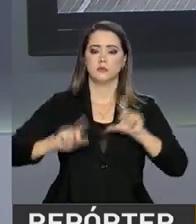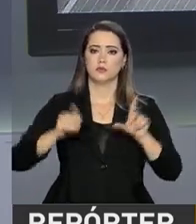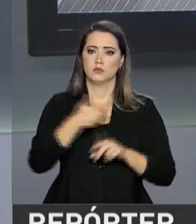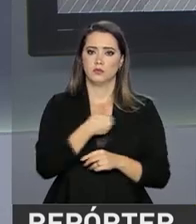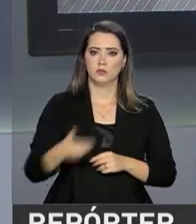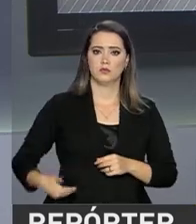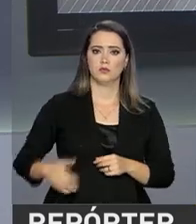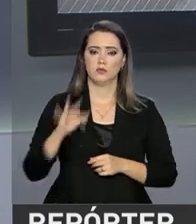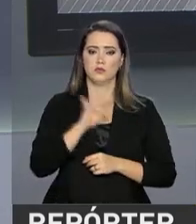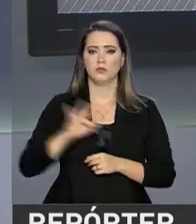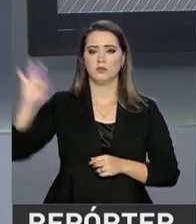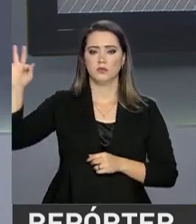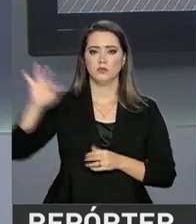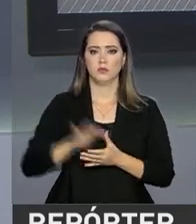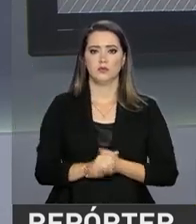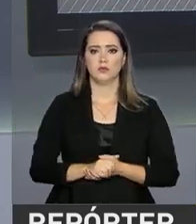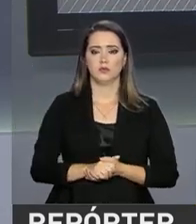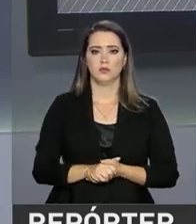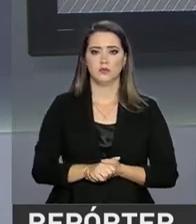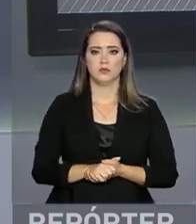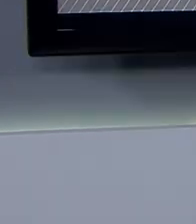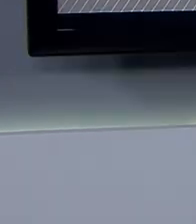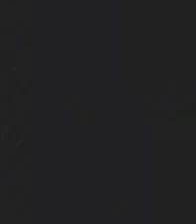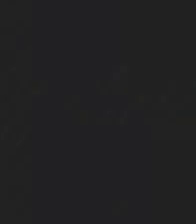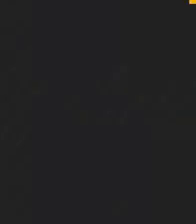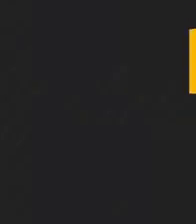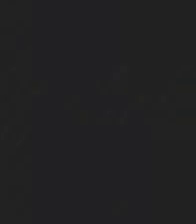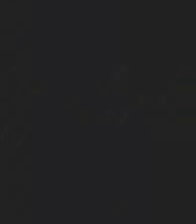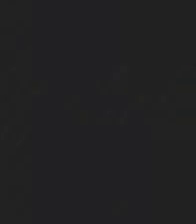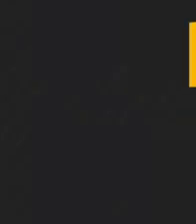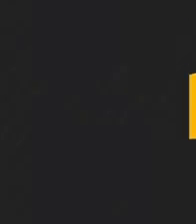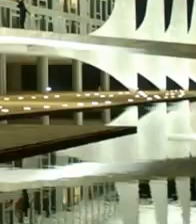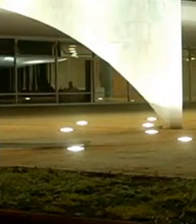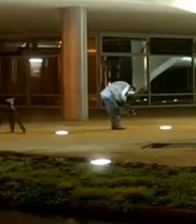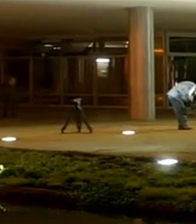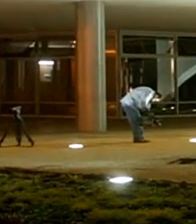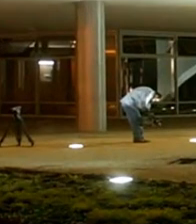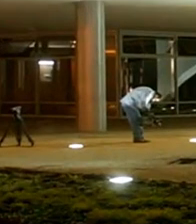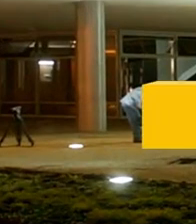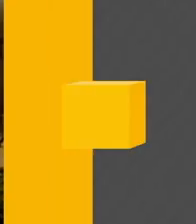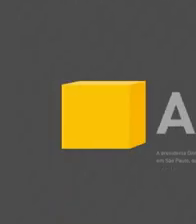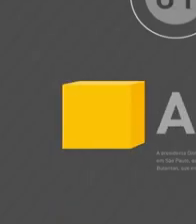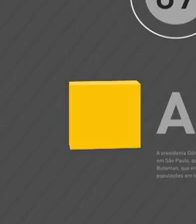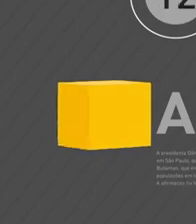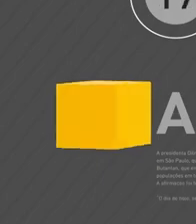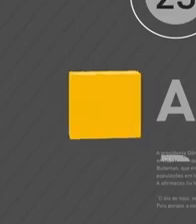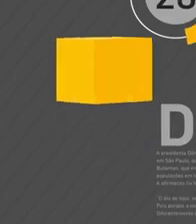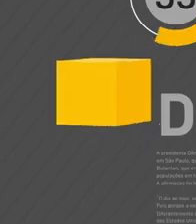gente na NBR, a TV do Governo Federal.